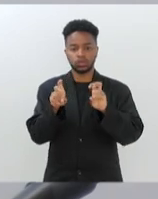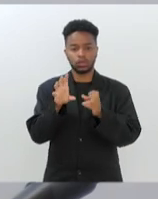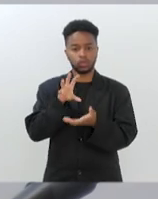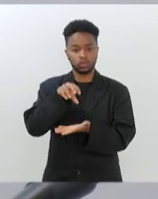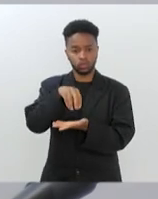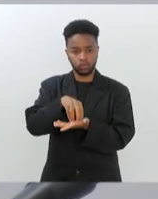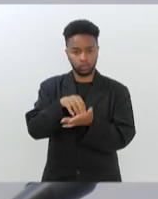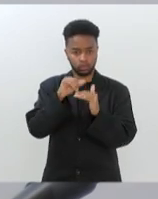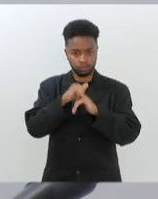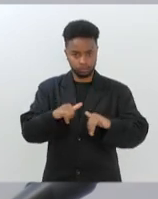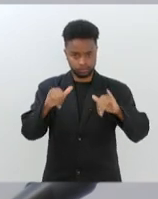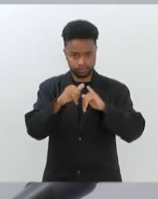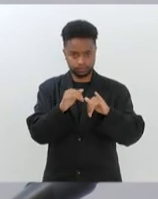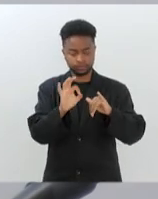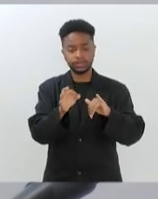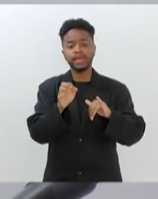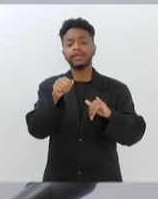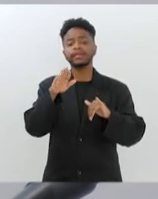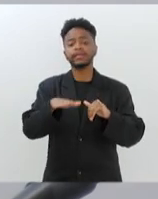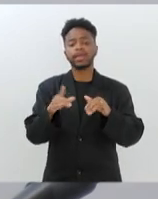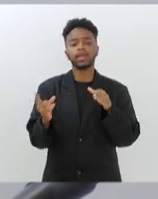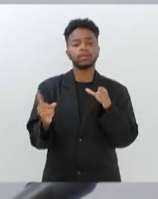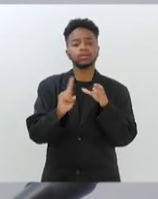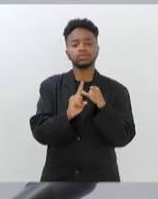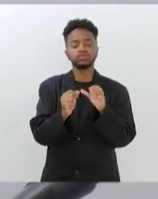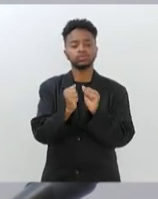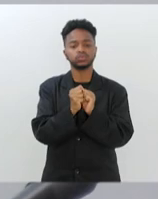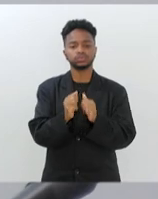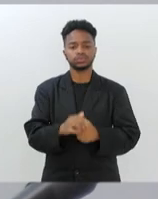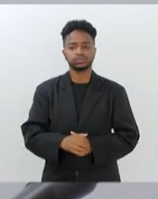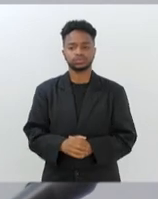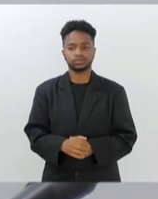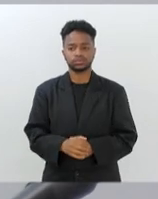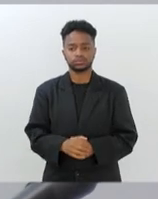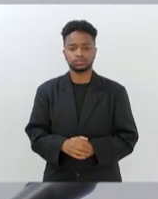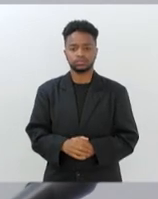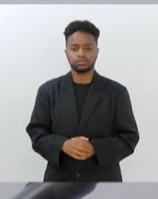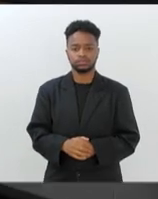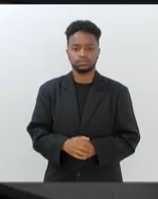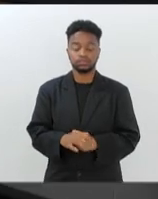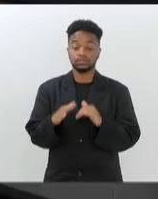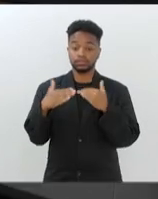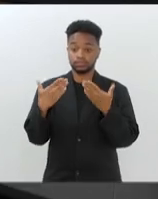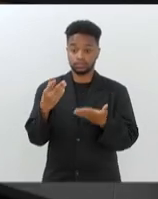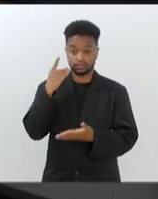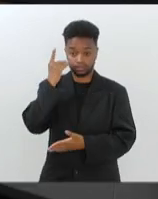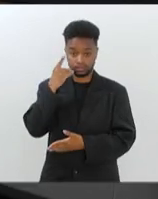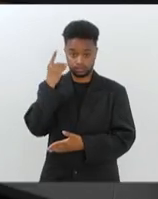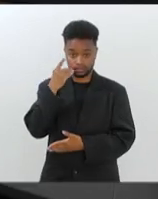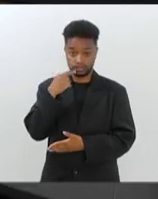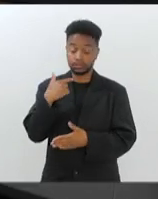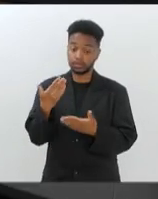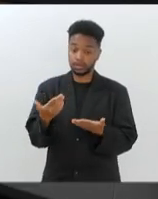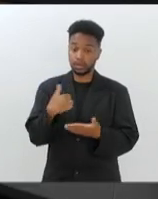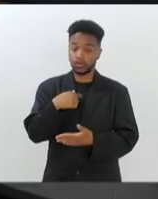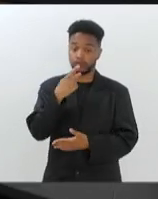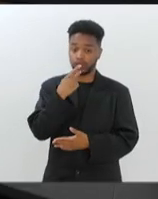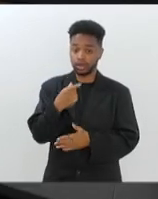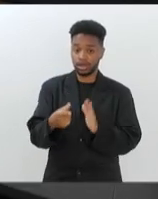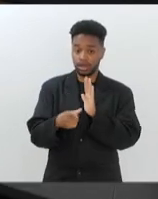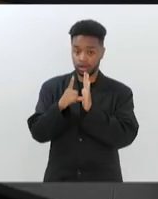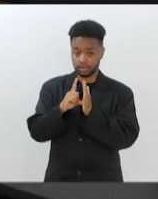de Publicidade Quem compõe o núcleo de Publicidade do Governo do Estado então Deputado Como disse anteriormente a